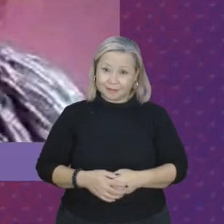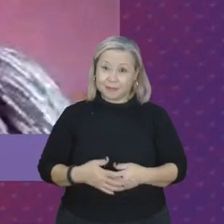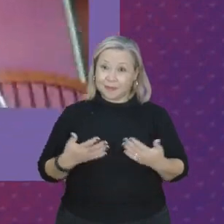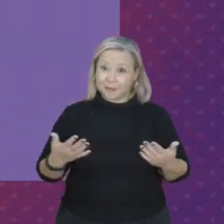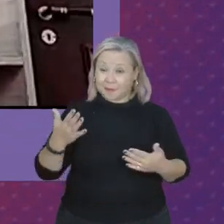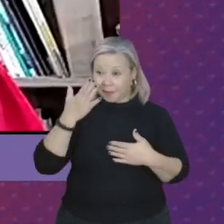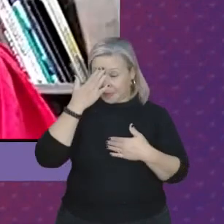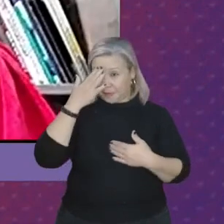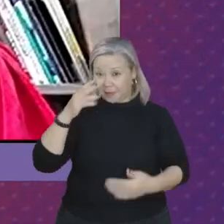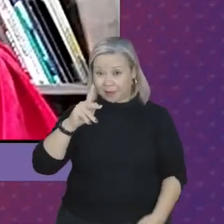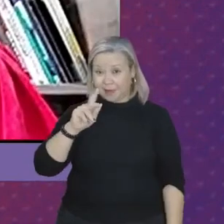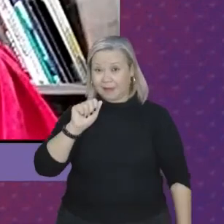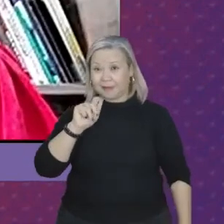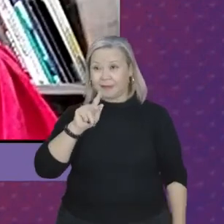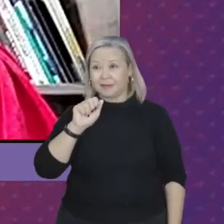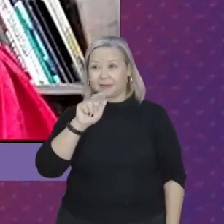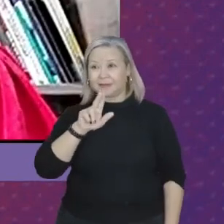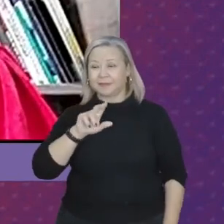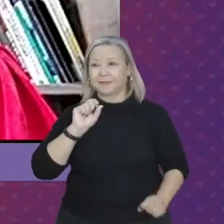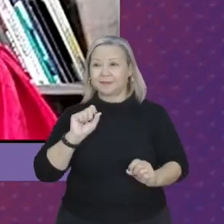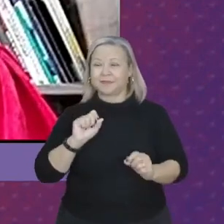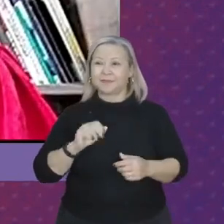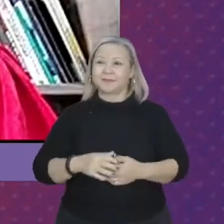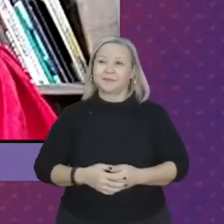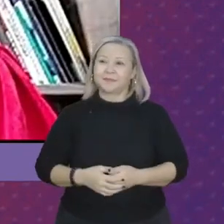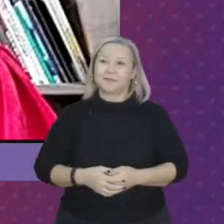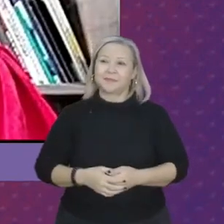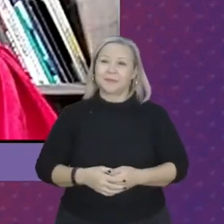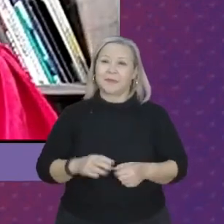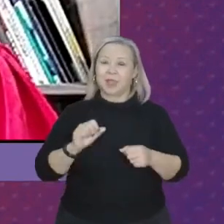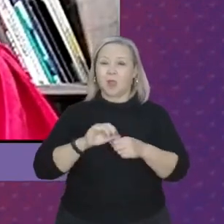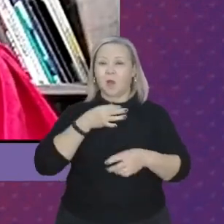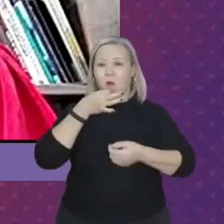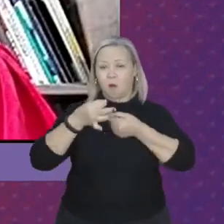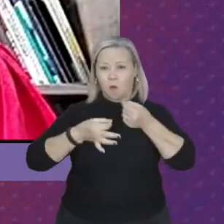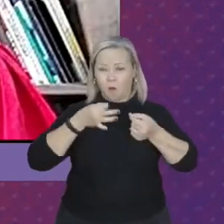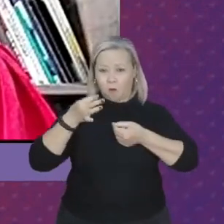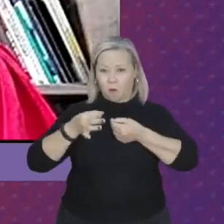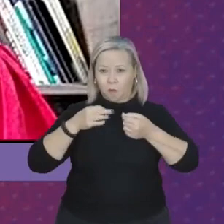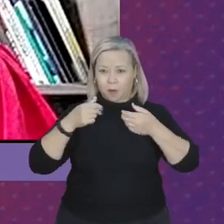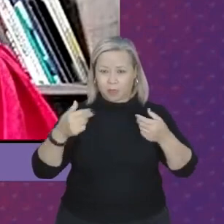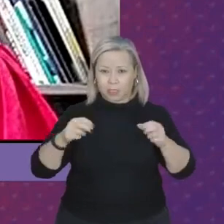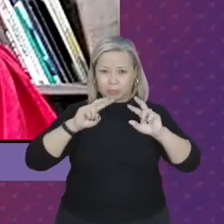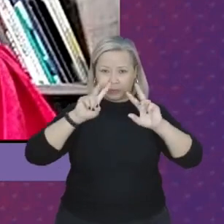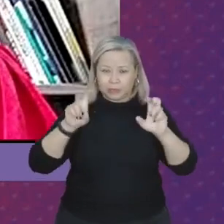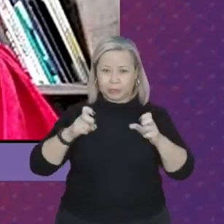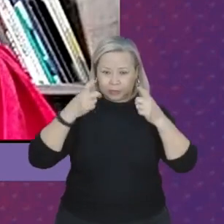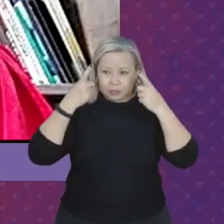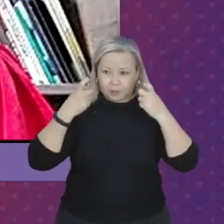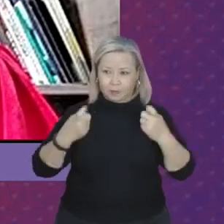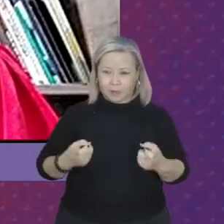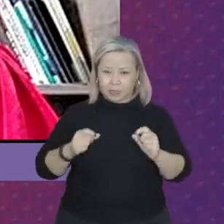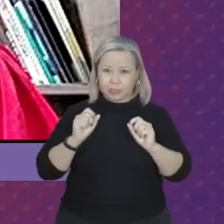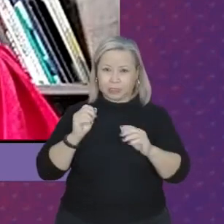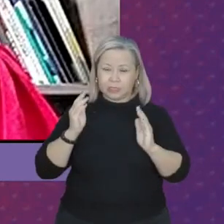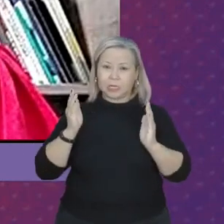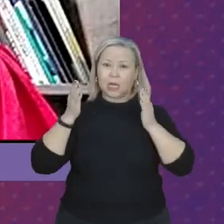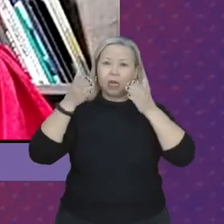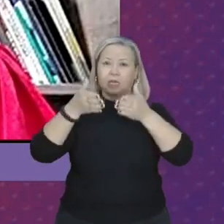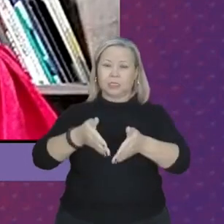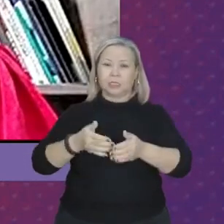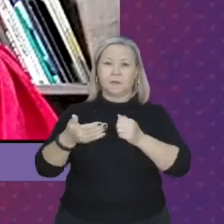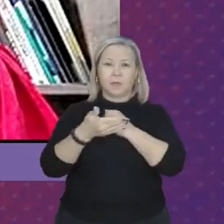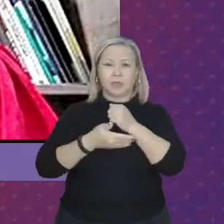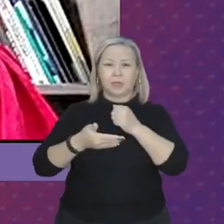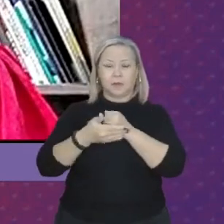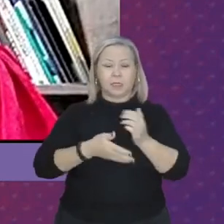Obrigada, Cacau. Carla Cosi, queria fazer só um comentário, que essa questão da violência, ela atinge bastante